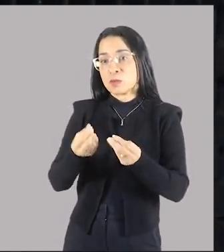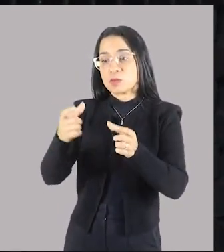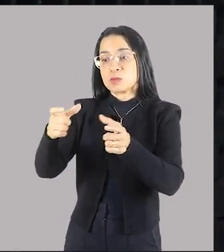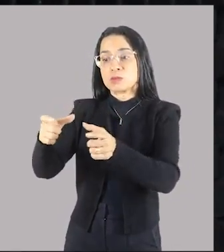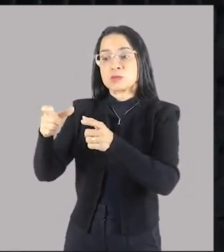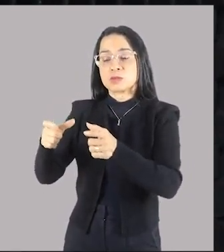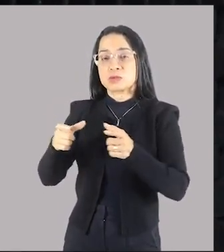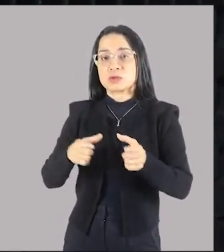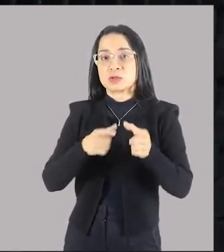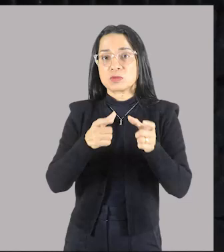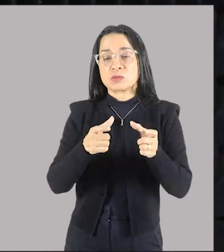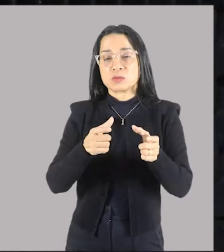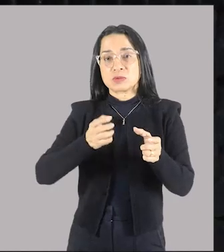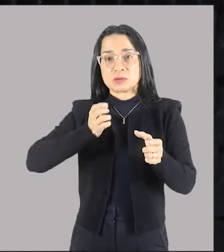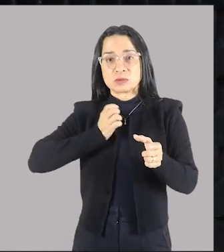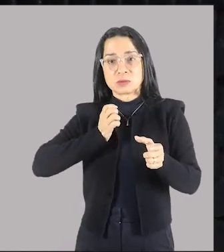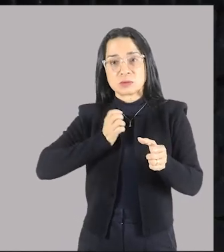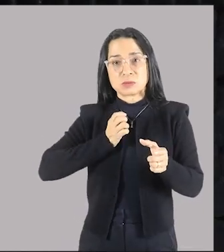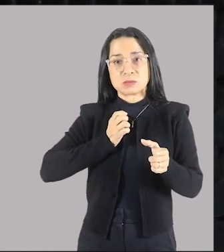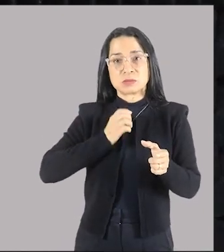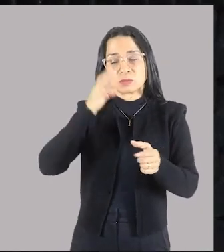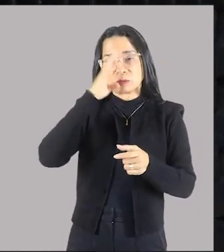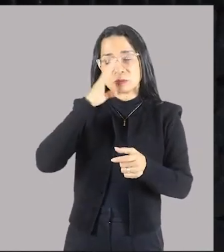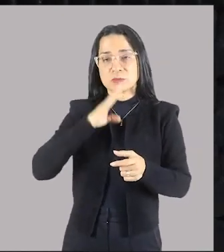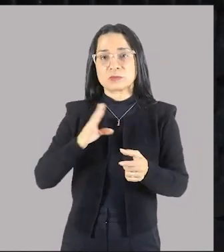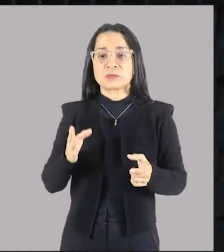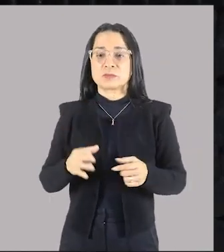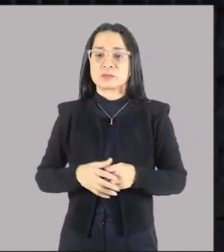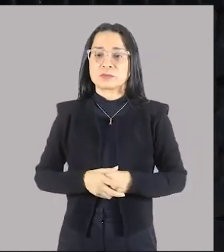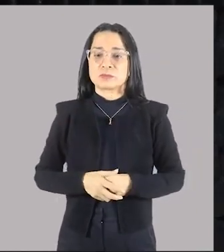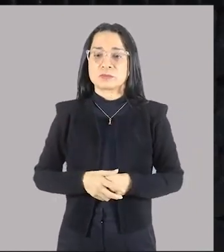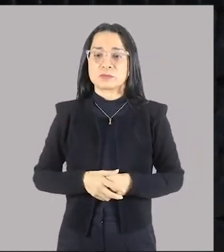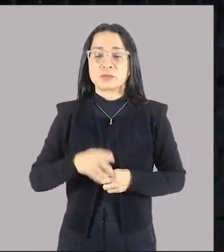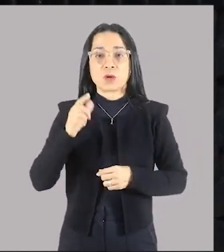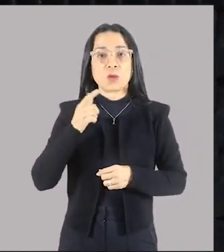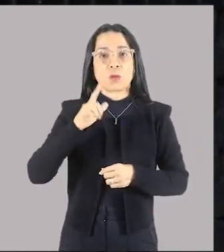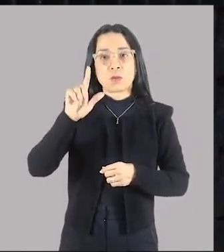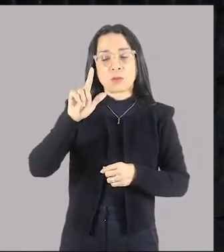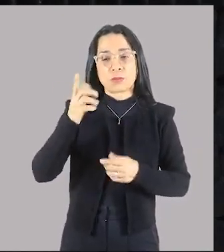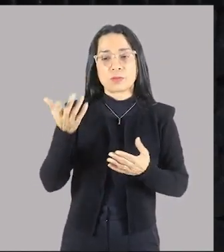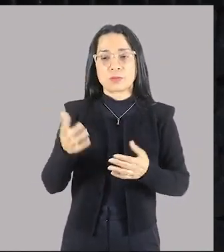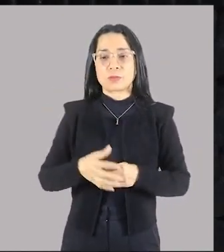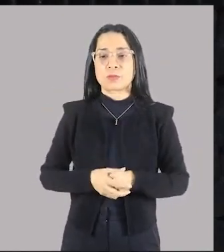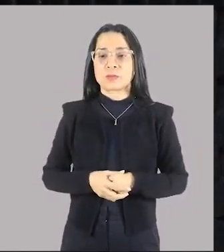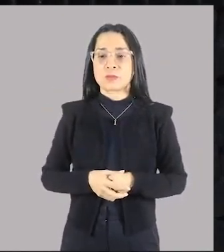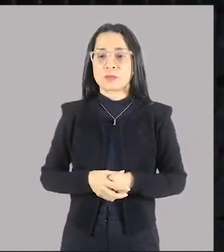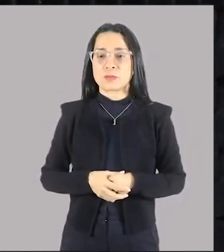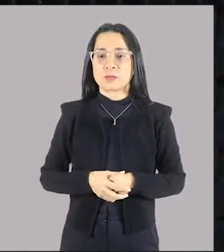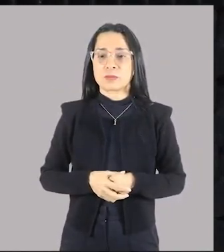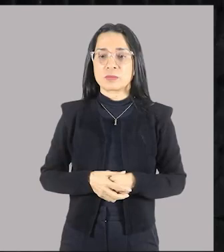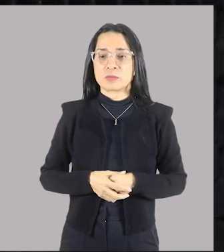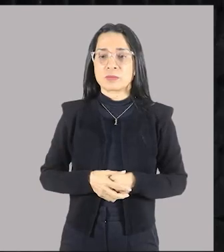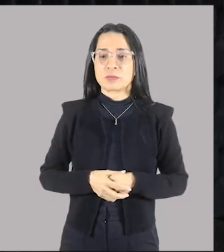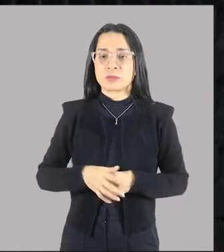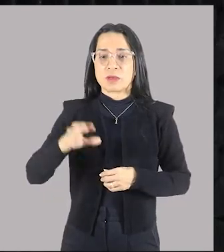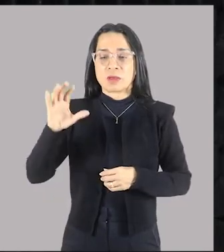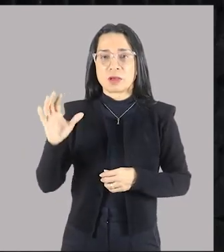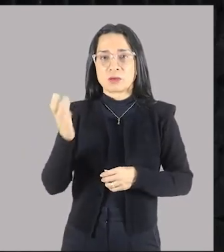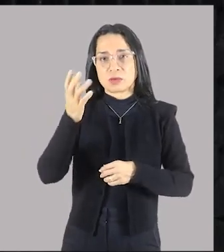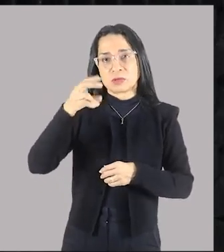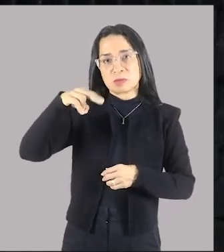brasileira. Uma outra coisa que o plano Collor faria é ações neoliberais. É um plano que